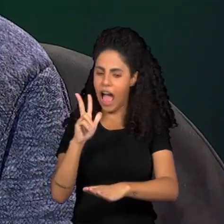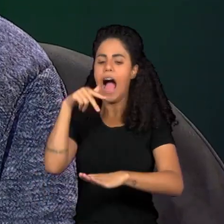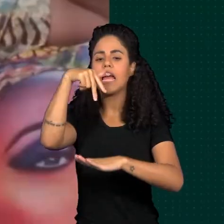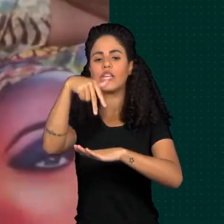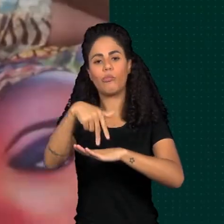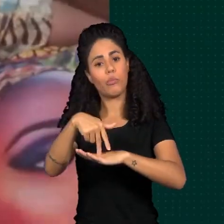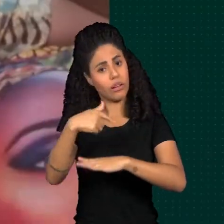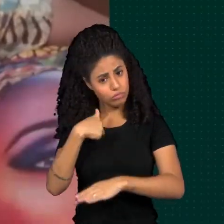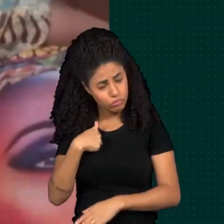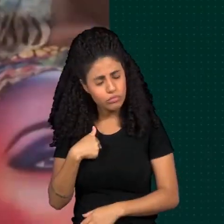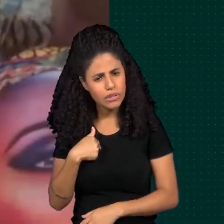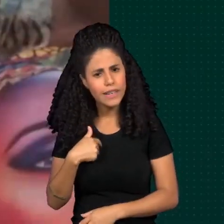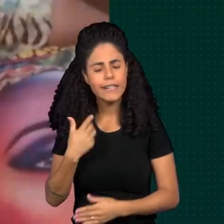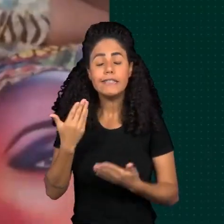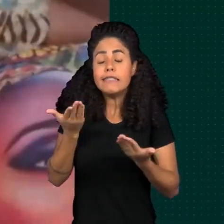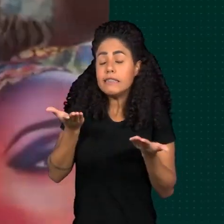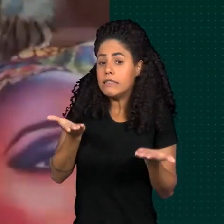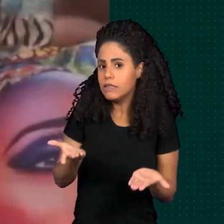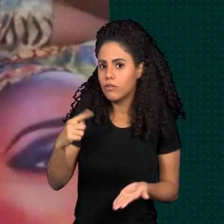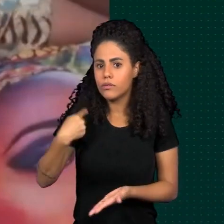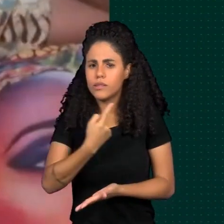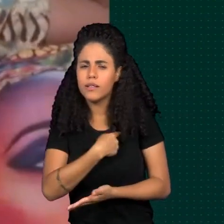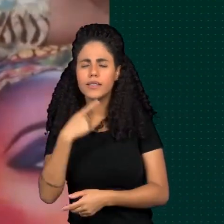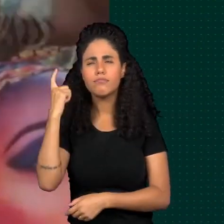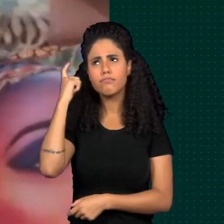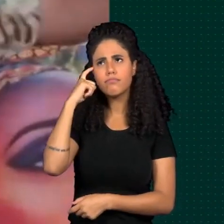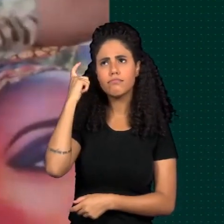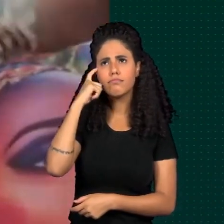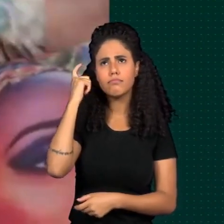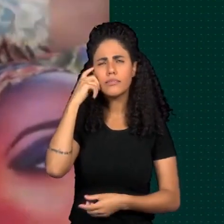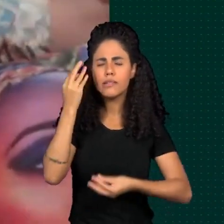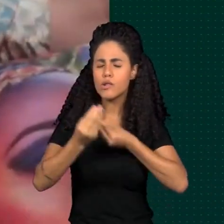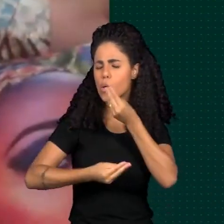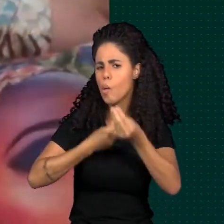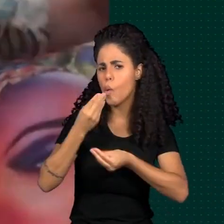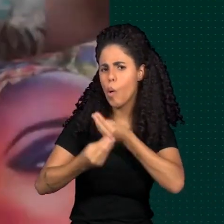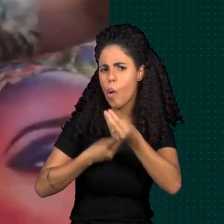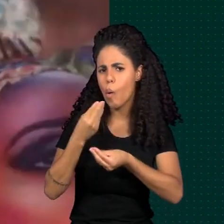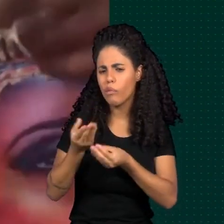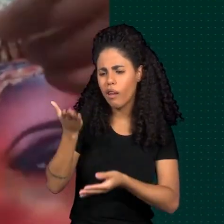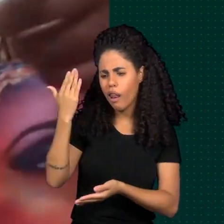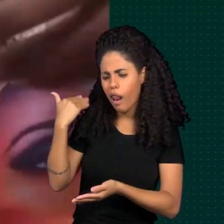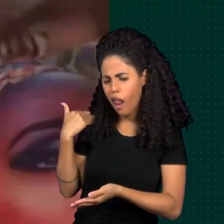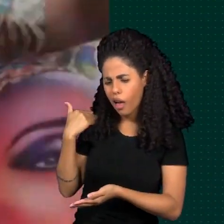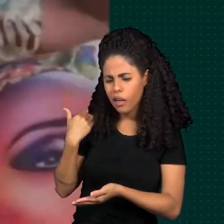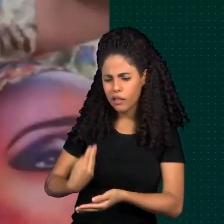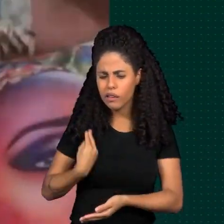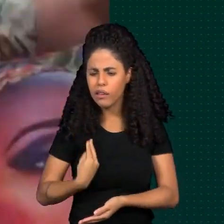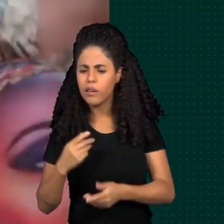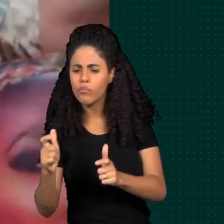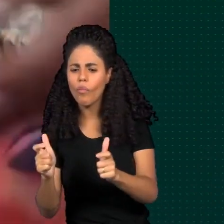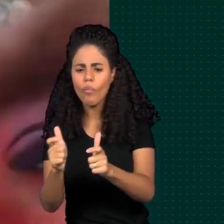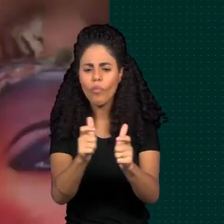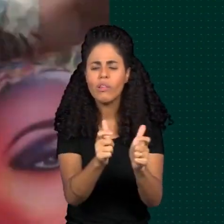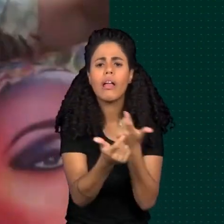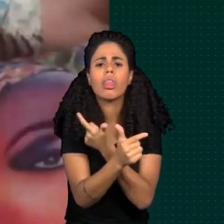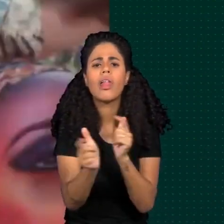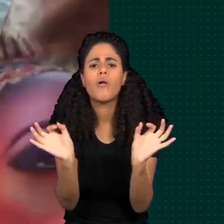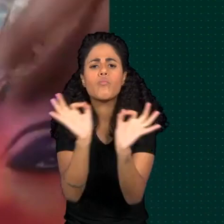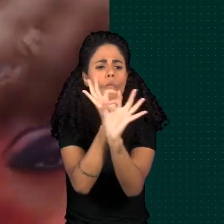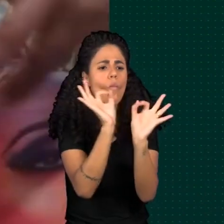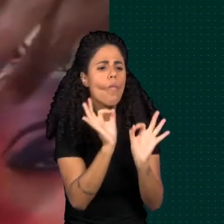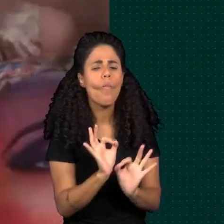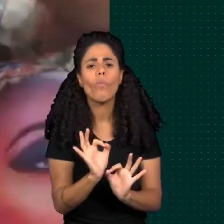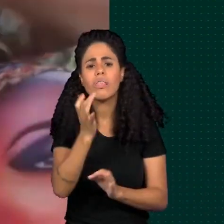que você entra. Então, a gente começou a pensar assim, a nossa não presença nas galerias, nos